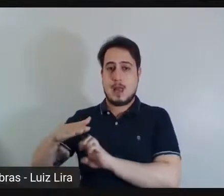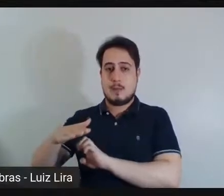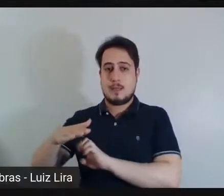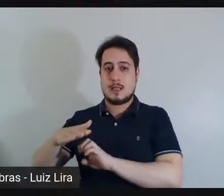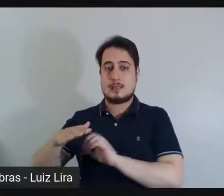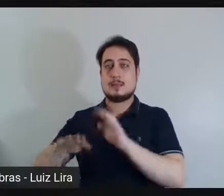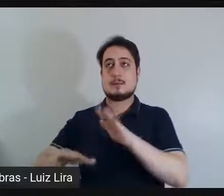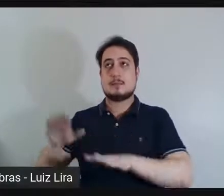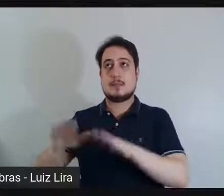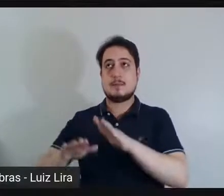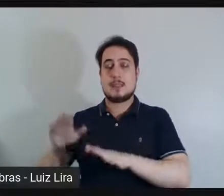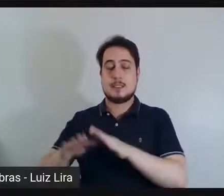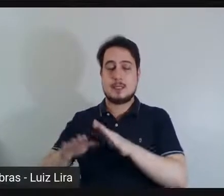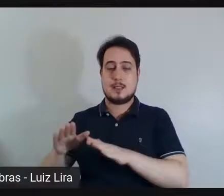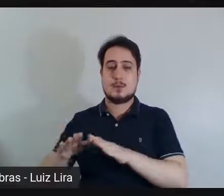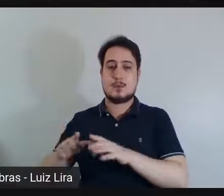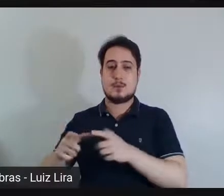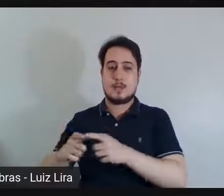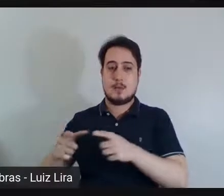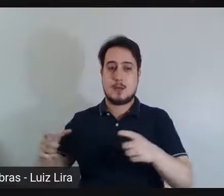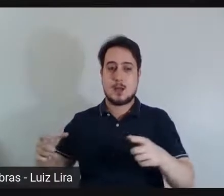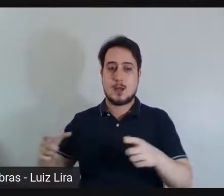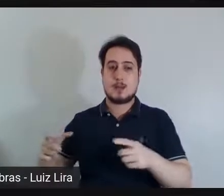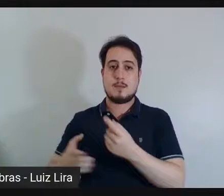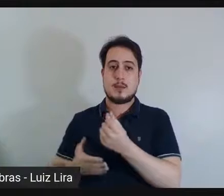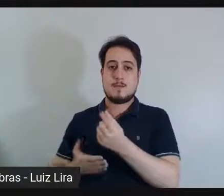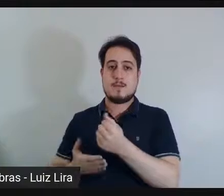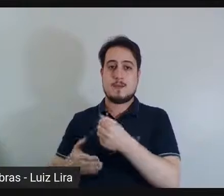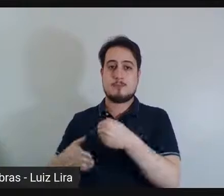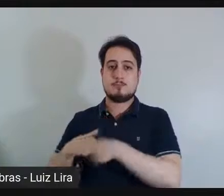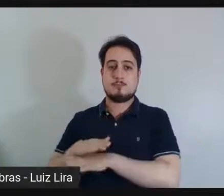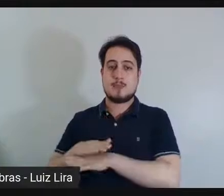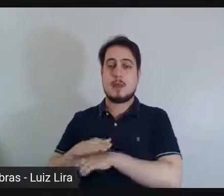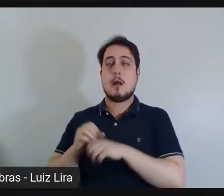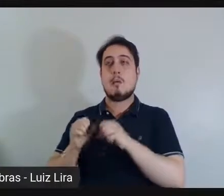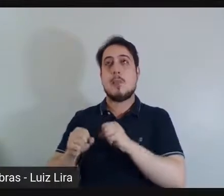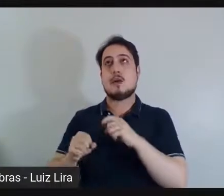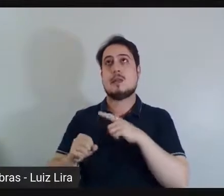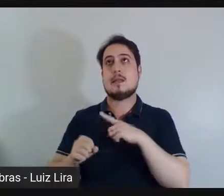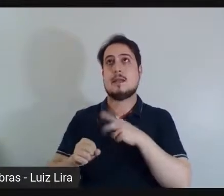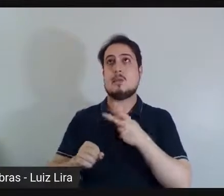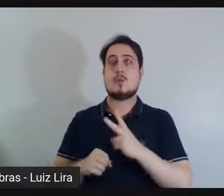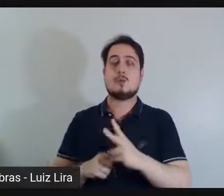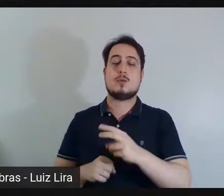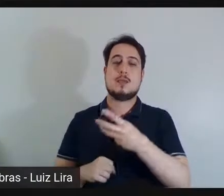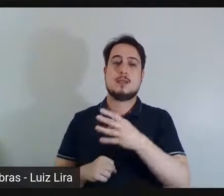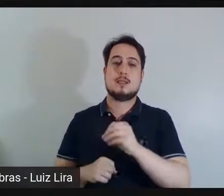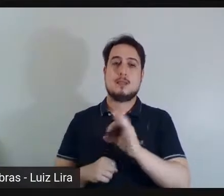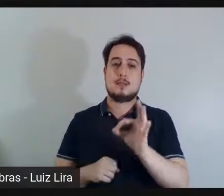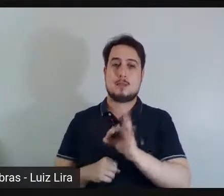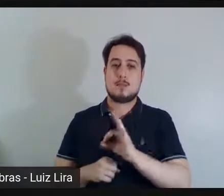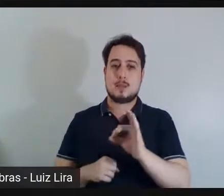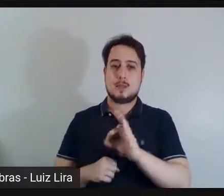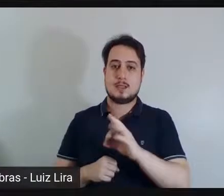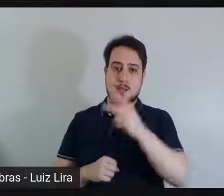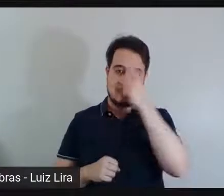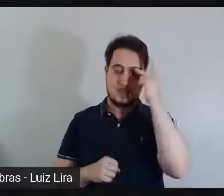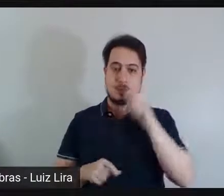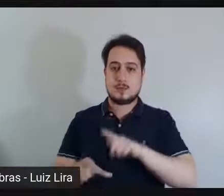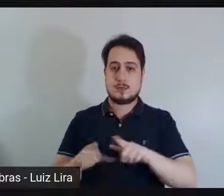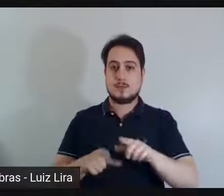dela e do faturamento dela, ela pode arcar com 30% do valor do salário do empregado, no caso